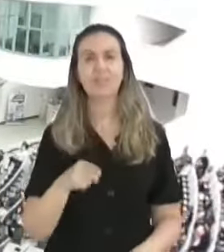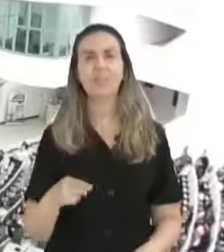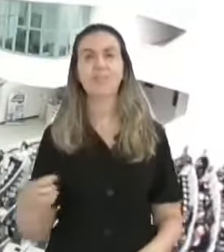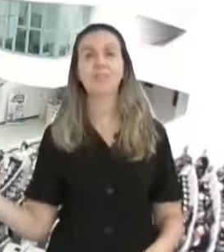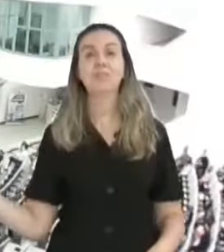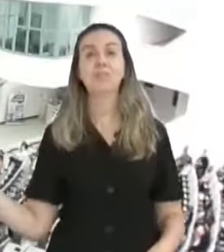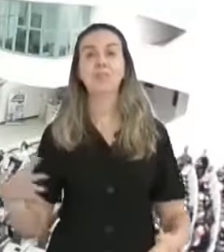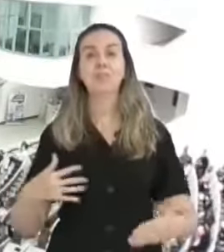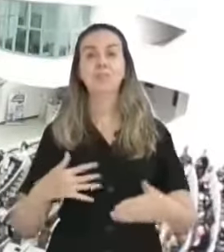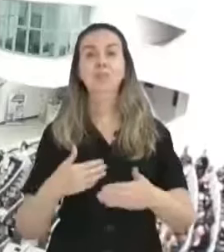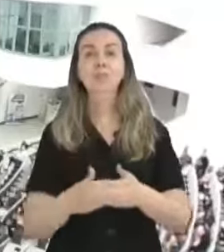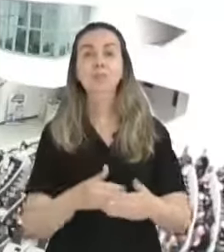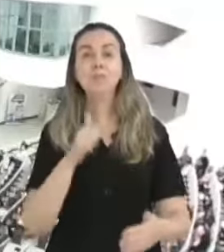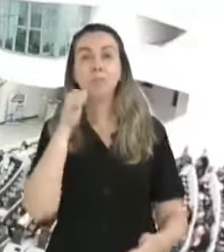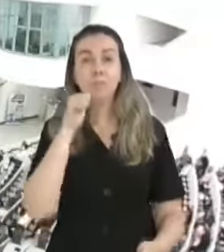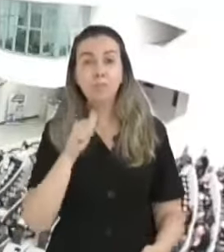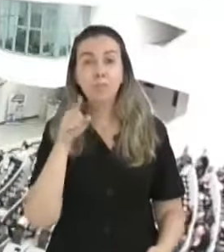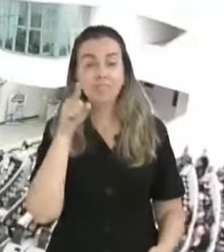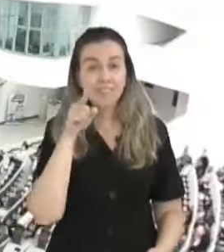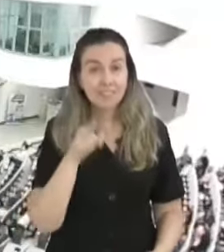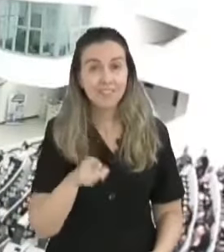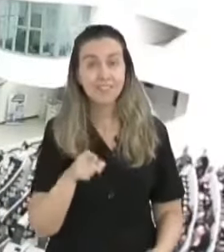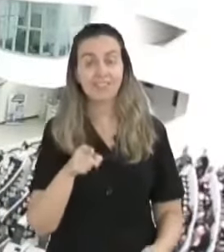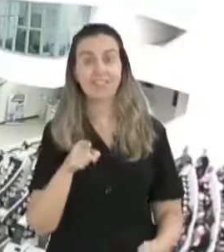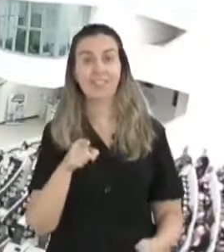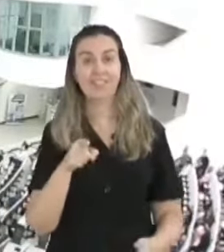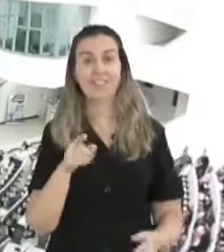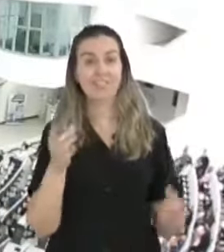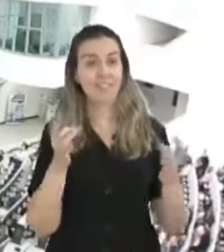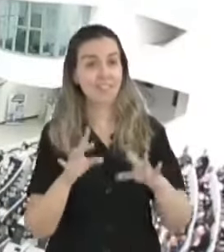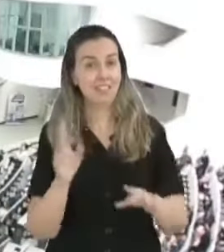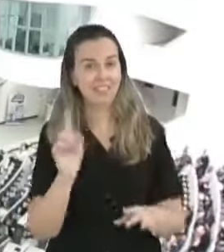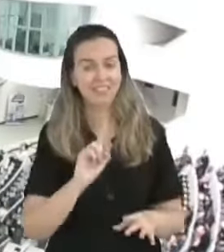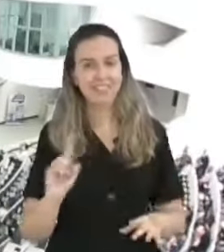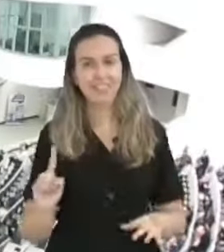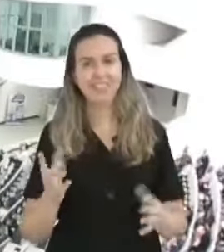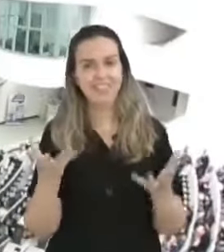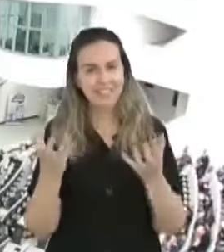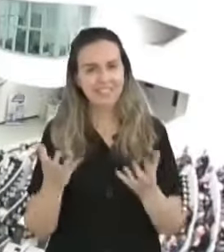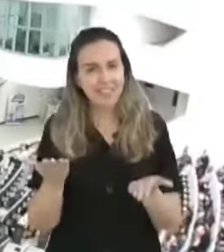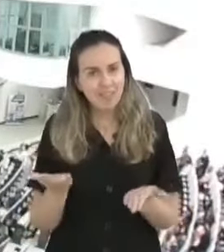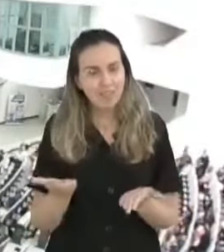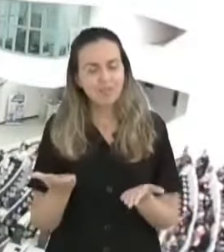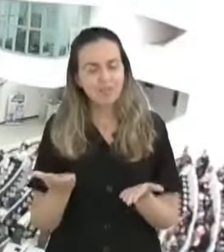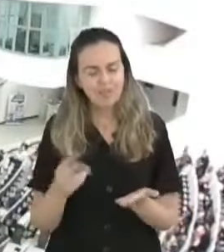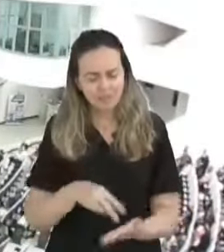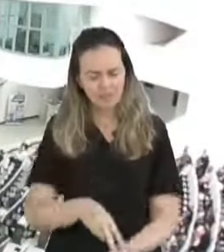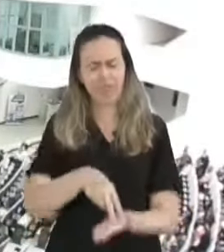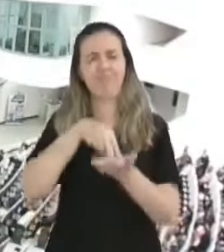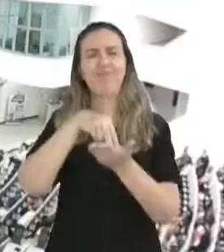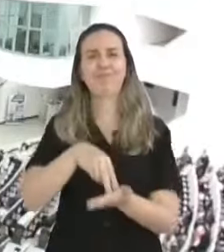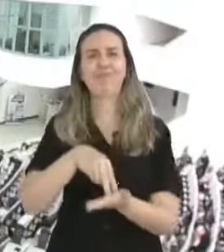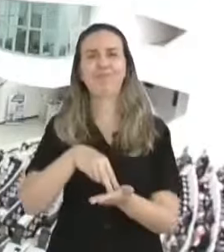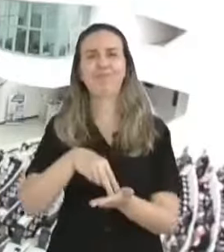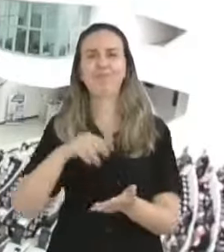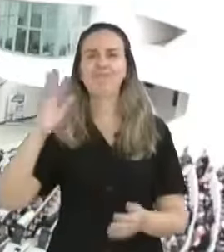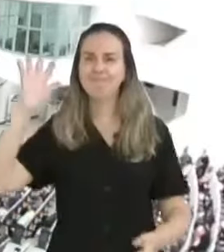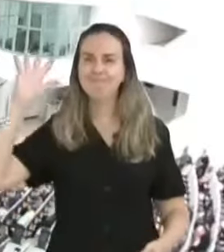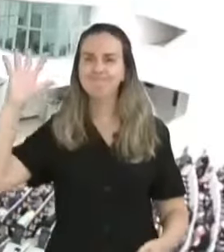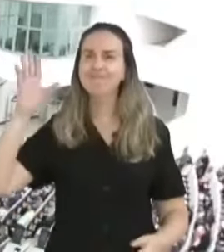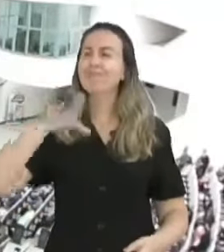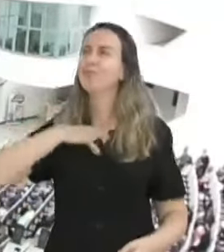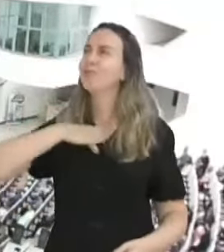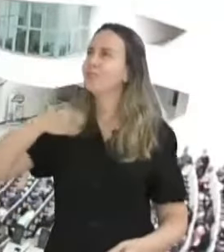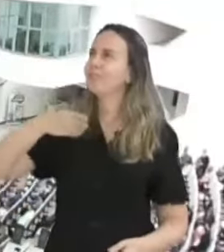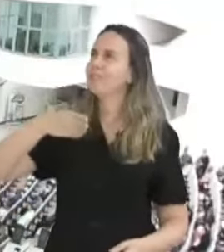tua história. Mulher, Deus não desistiu de você. Levante-se daí de onde